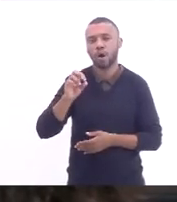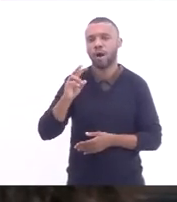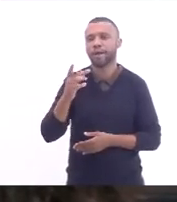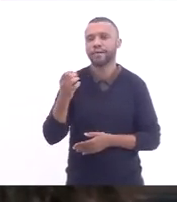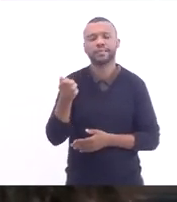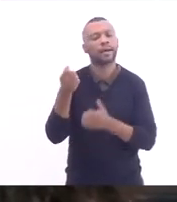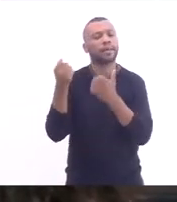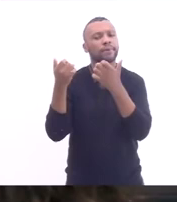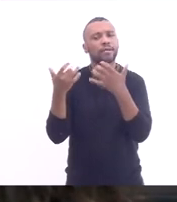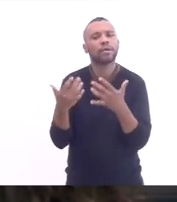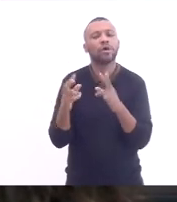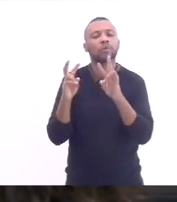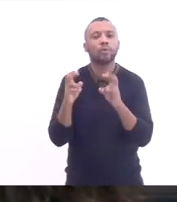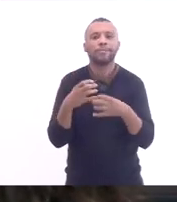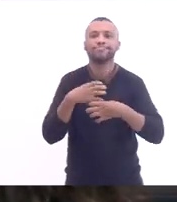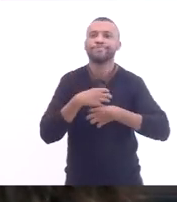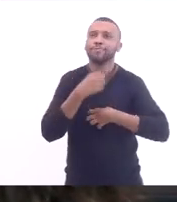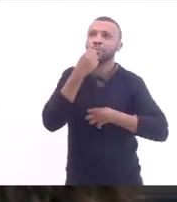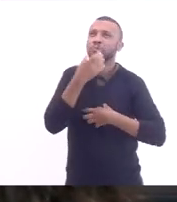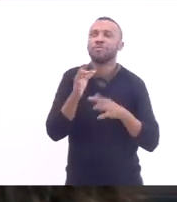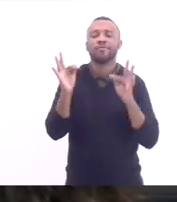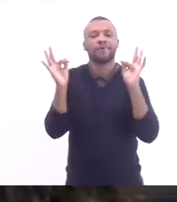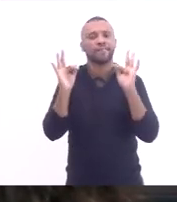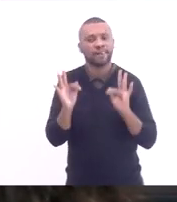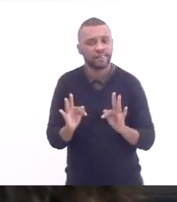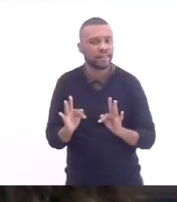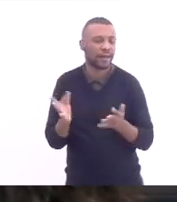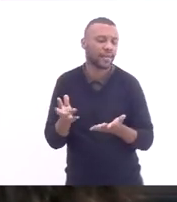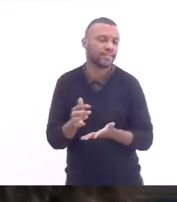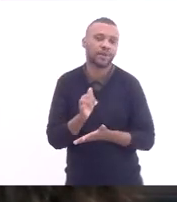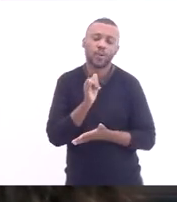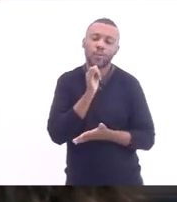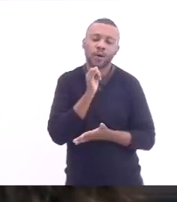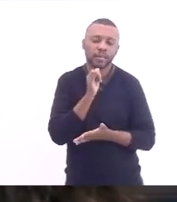falou da felicidade, né, por exemplo, da